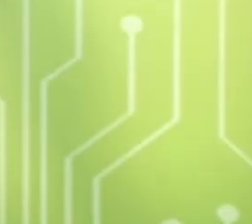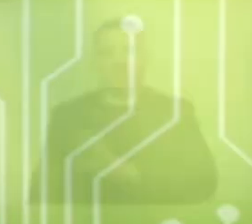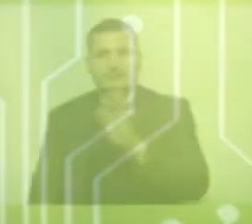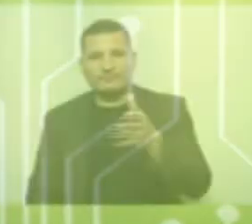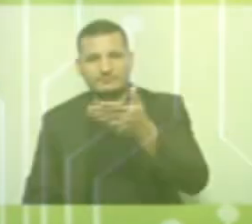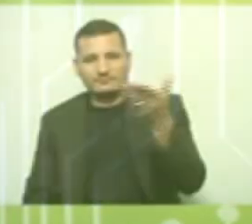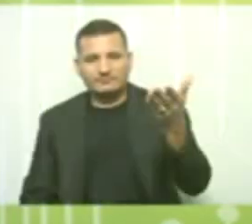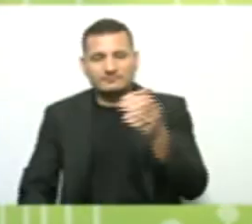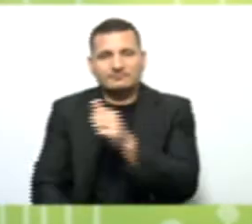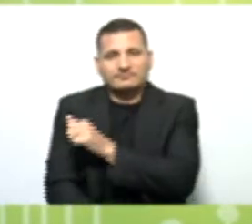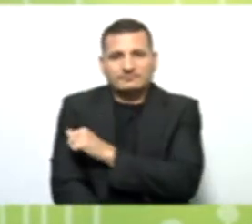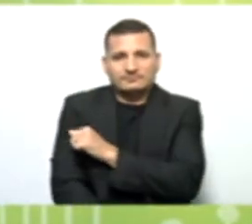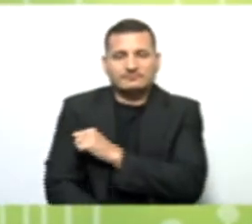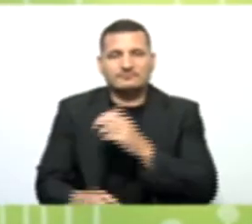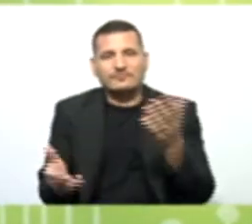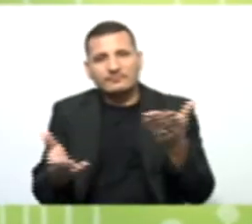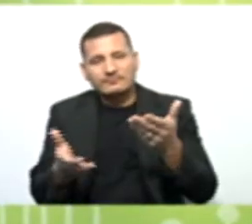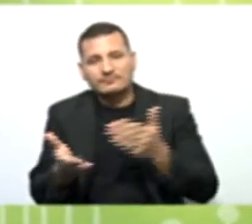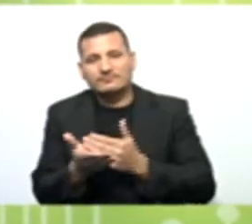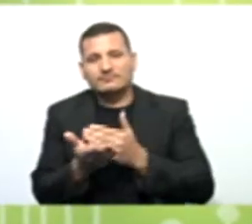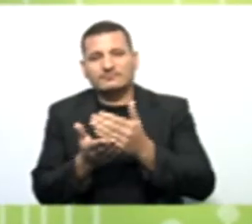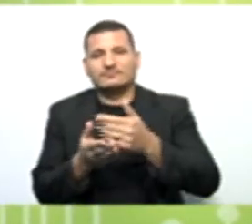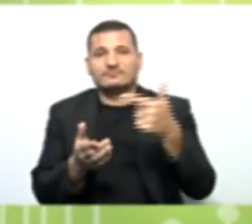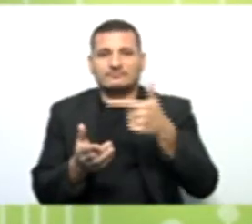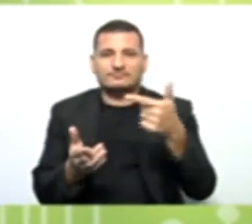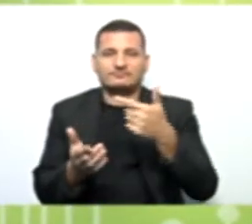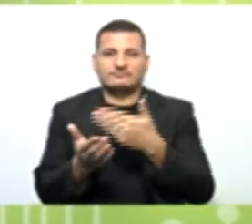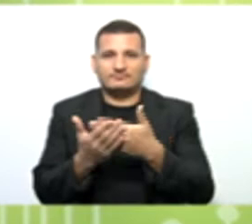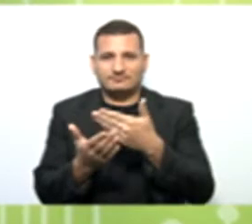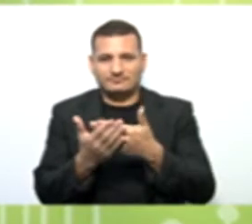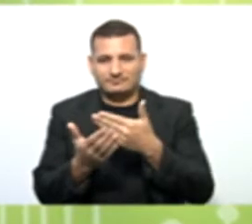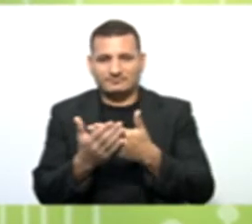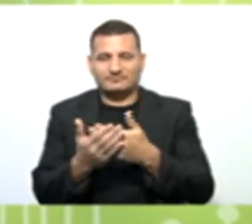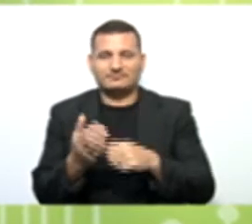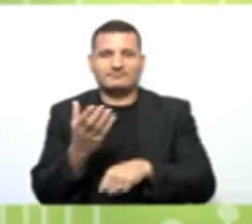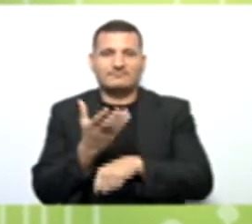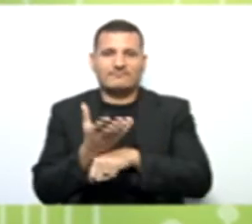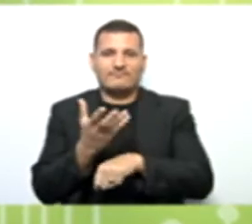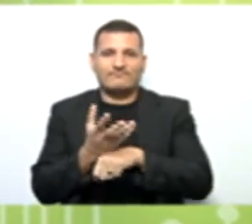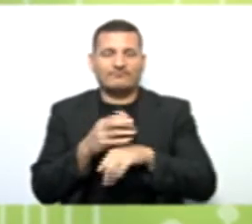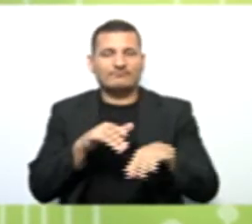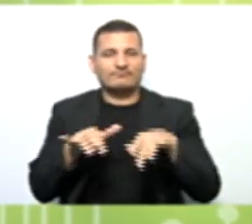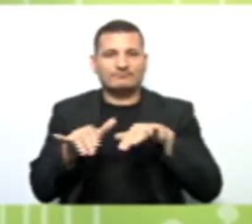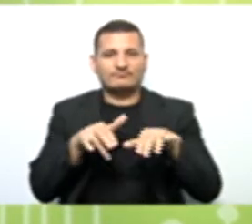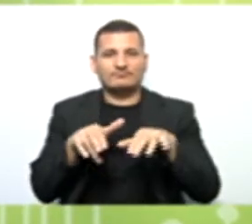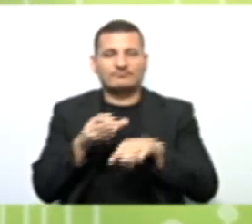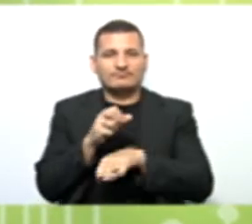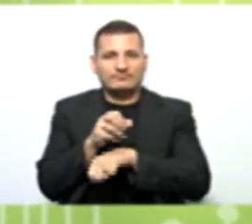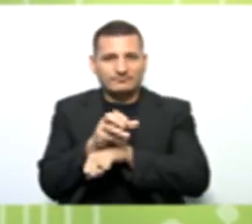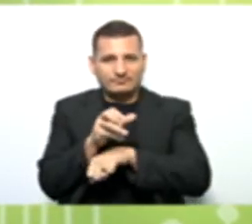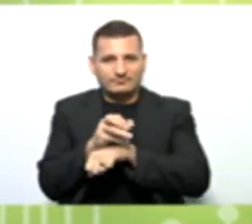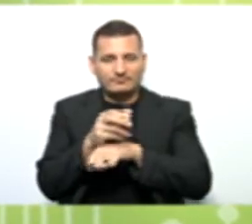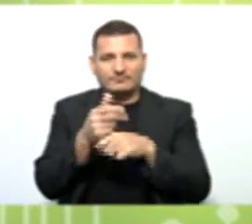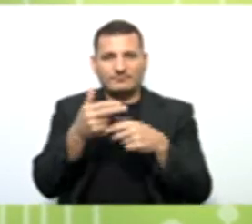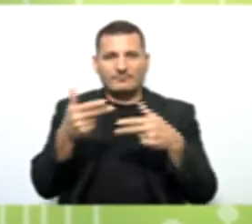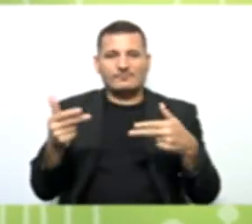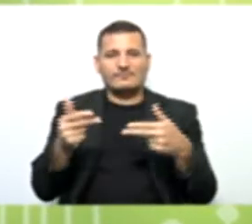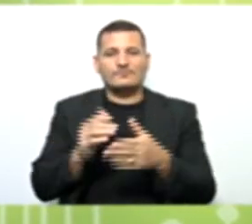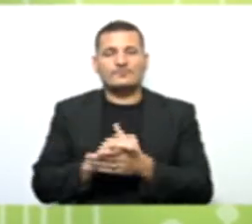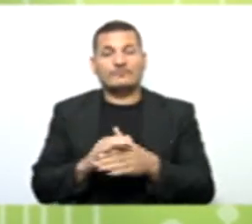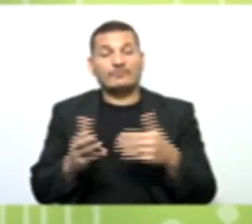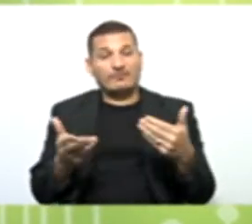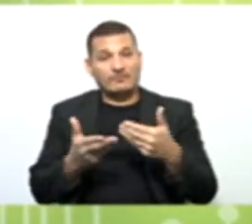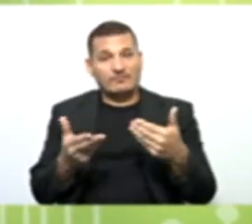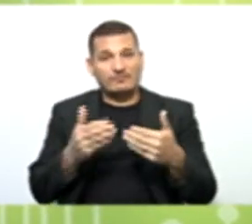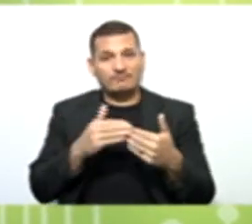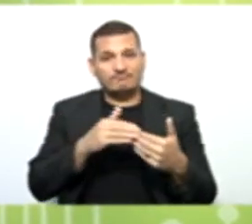Olá, aluno. Estamos iniciando a nossa segunda aula da disciplina de Programação Orientada a Objetos e nós vamos